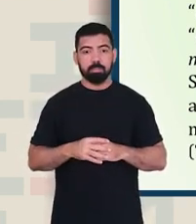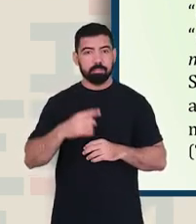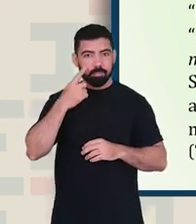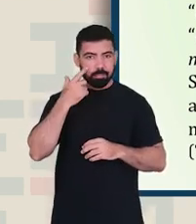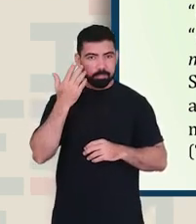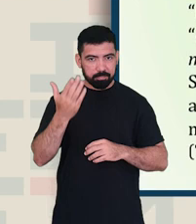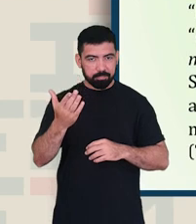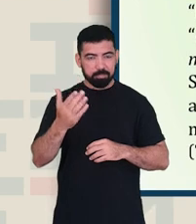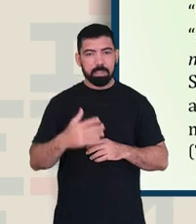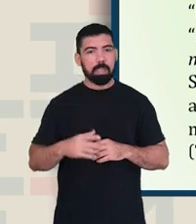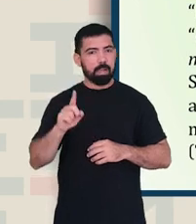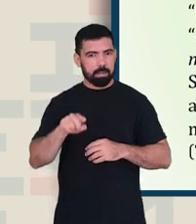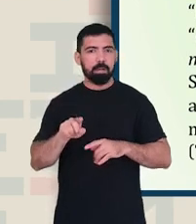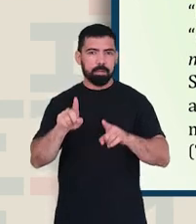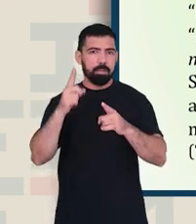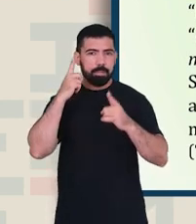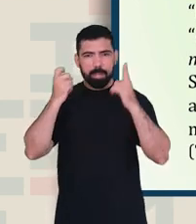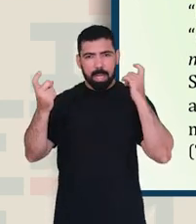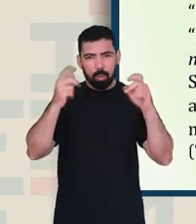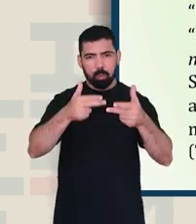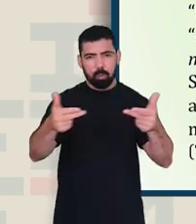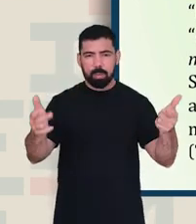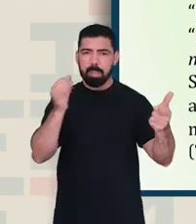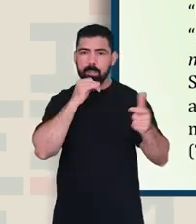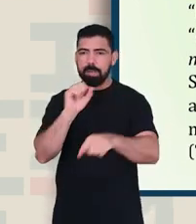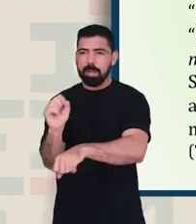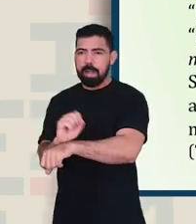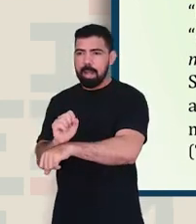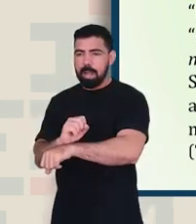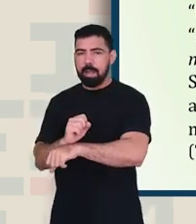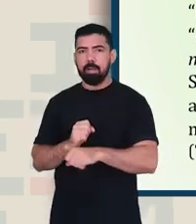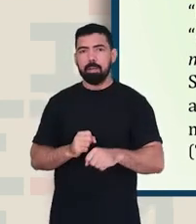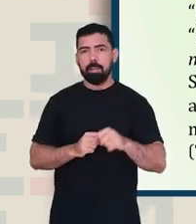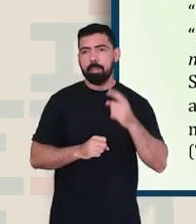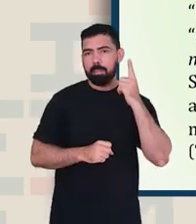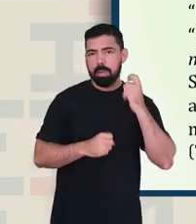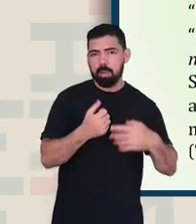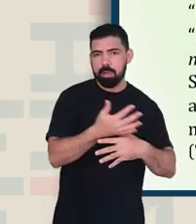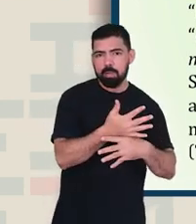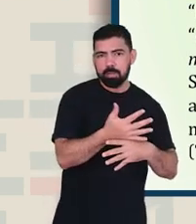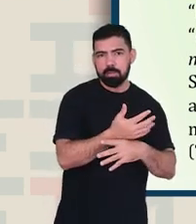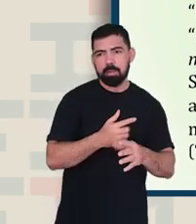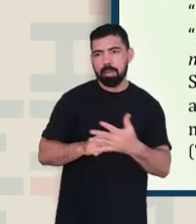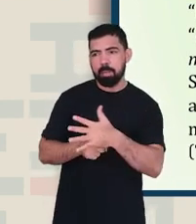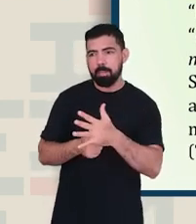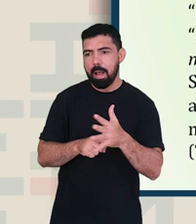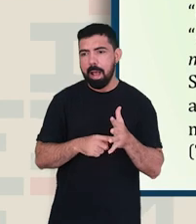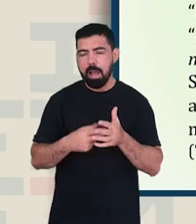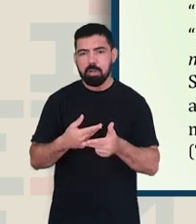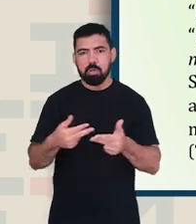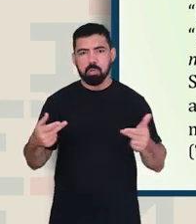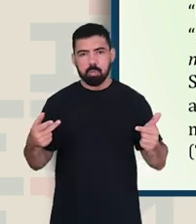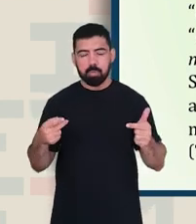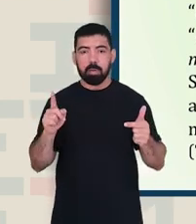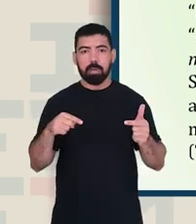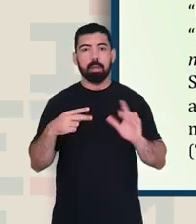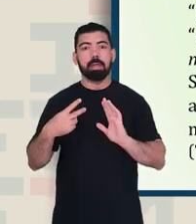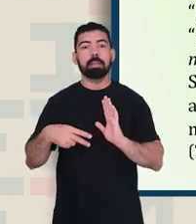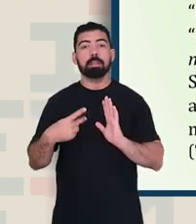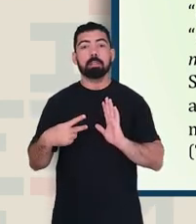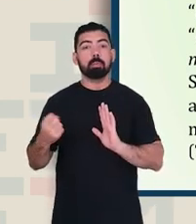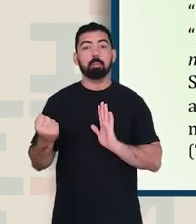o som do carro, das máquinas de maneira geral, barulhos urbanos do cotidiano, como símbolo